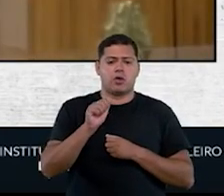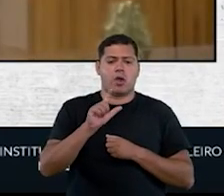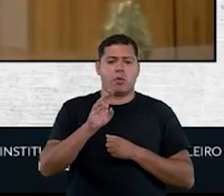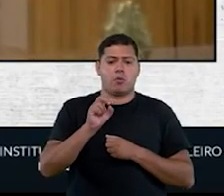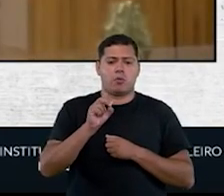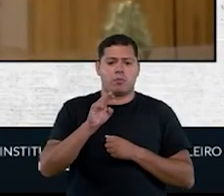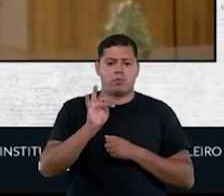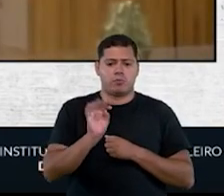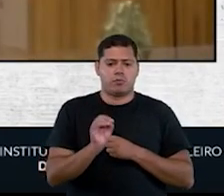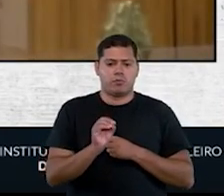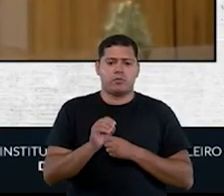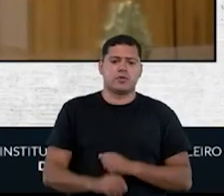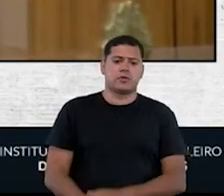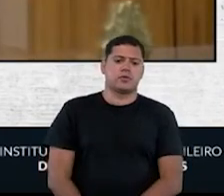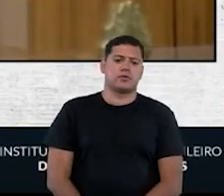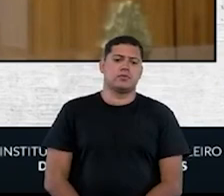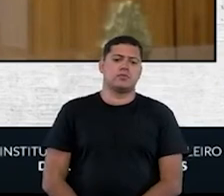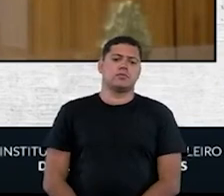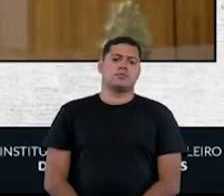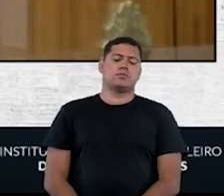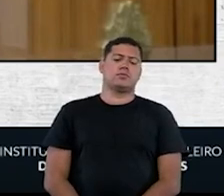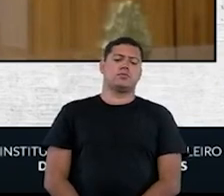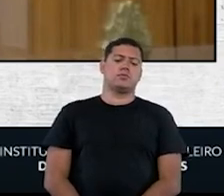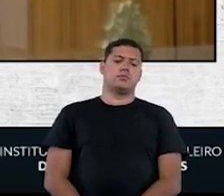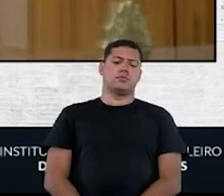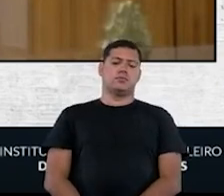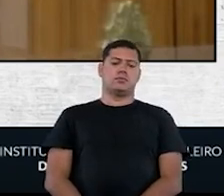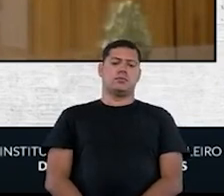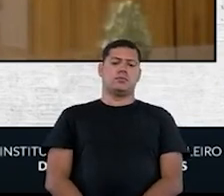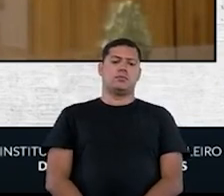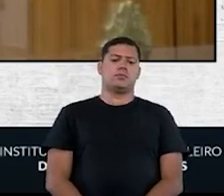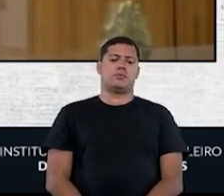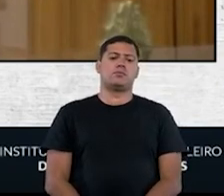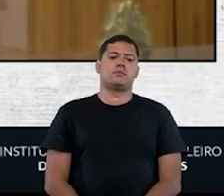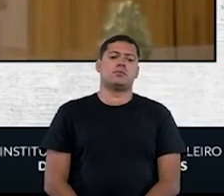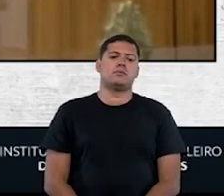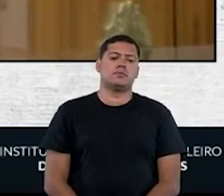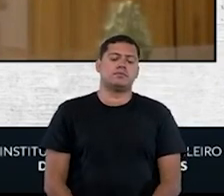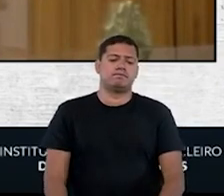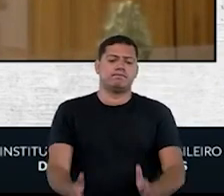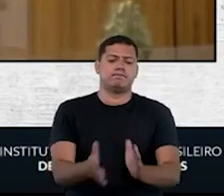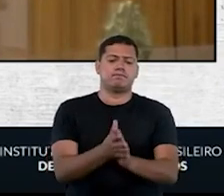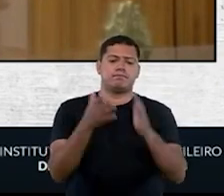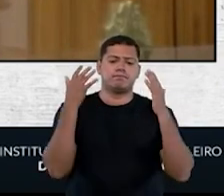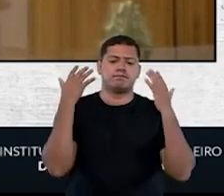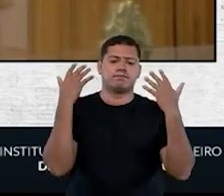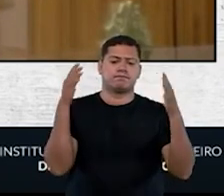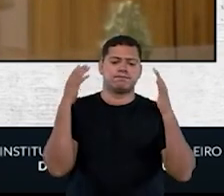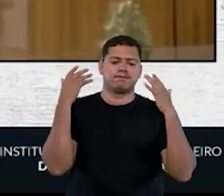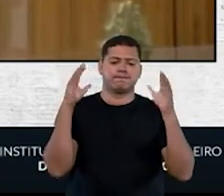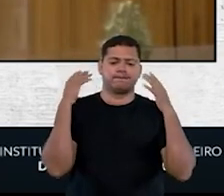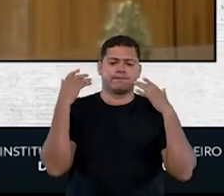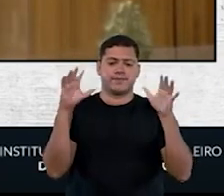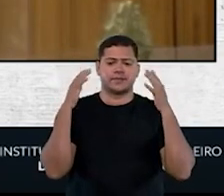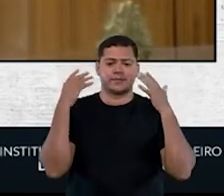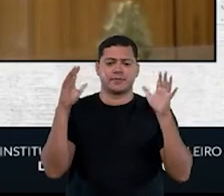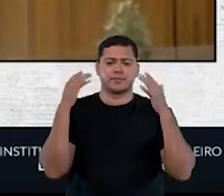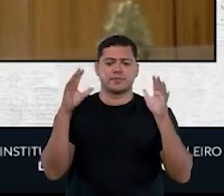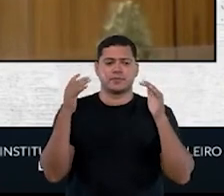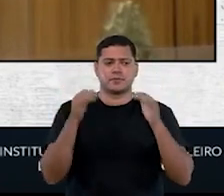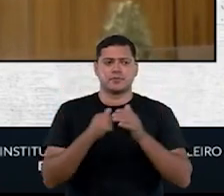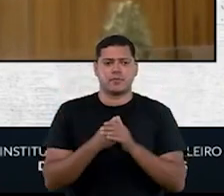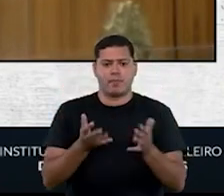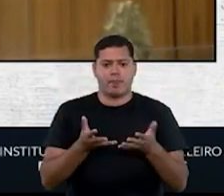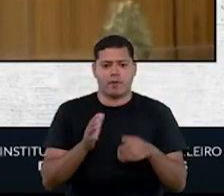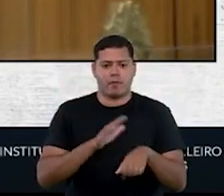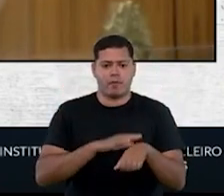para os familiares dos ministros Carlos Alberto Menezes e Hamilton Carvalhildo. Eles foram condecorados pelas contribuições dadas